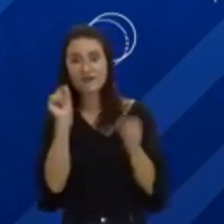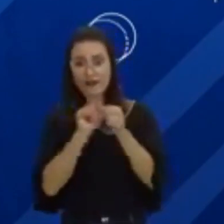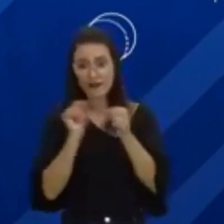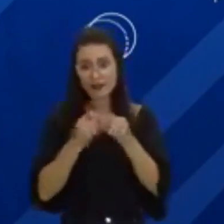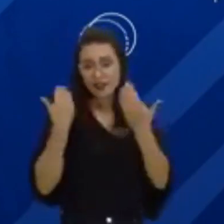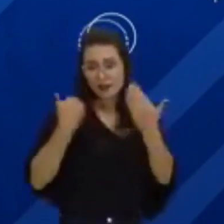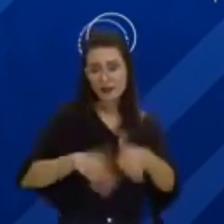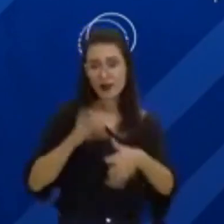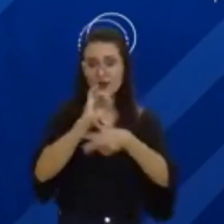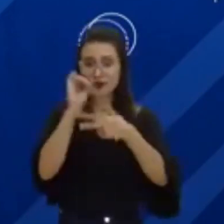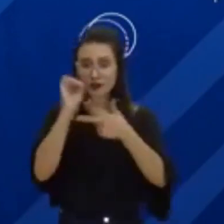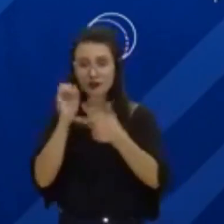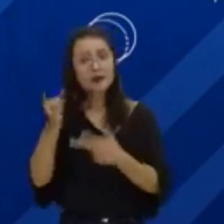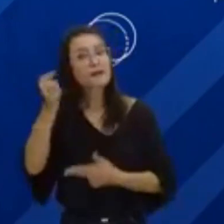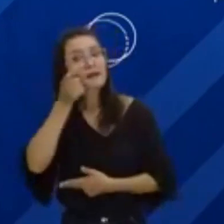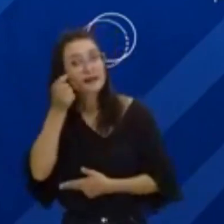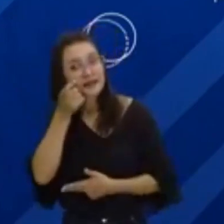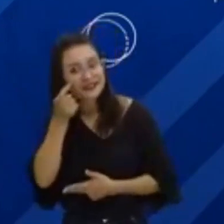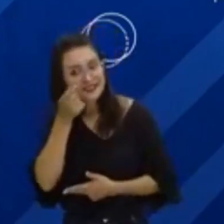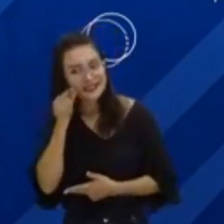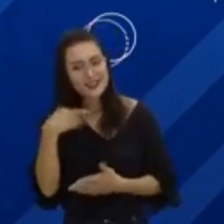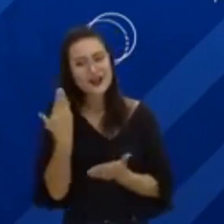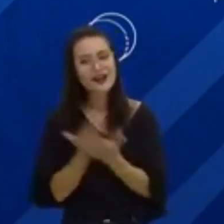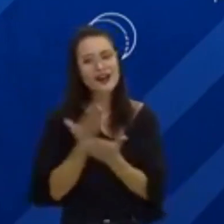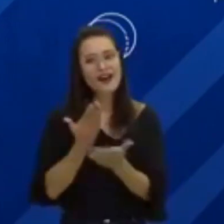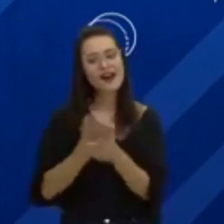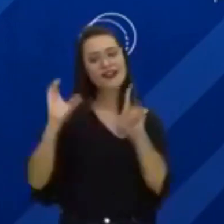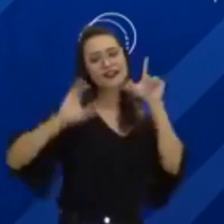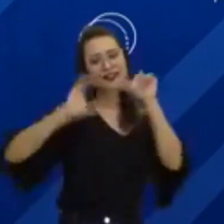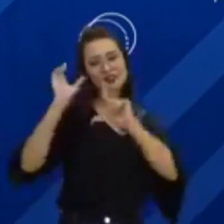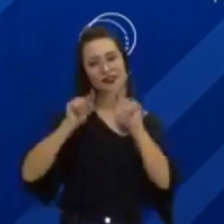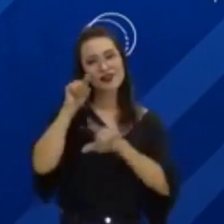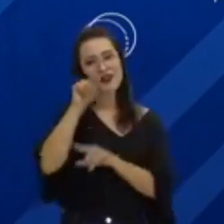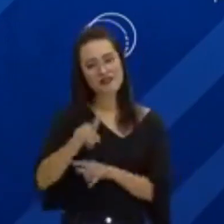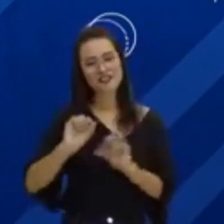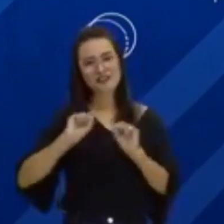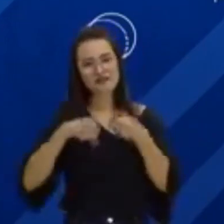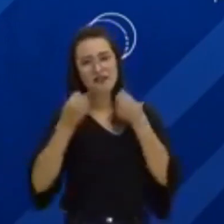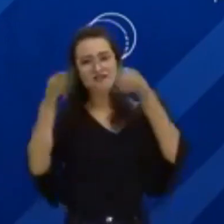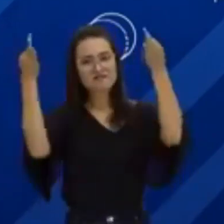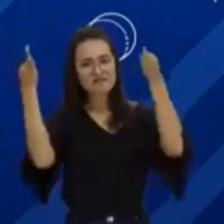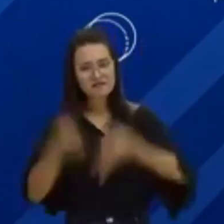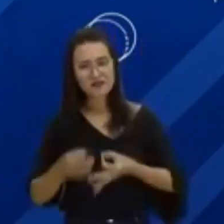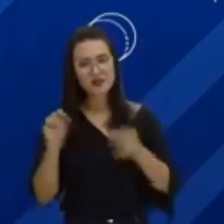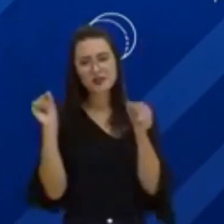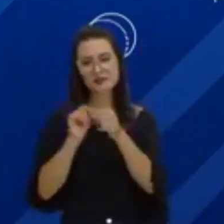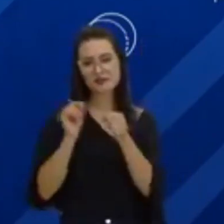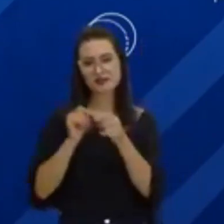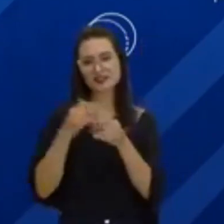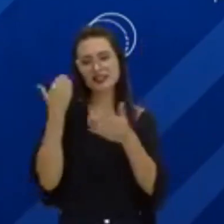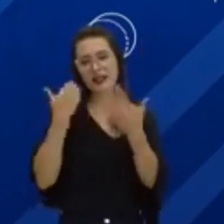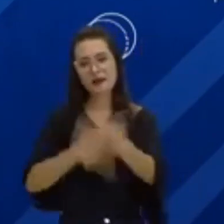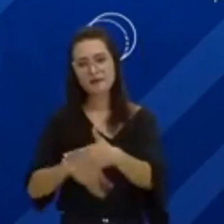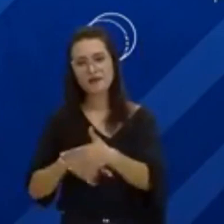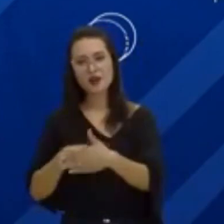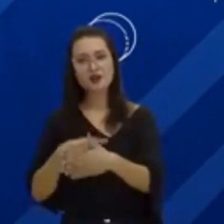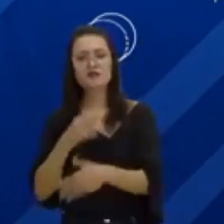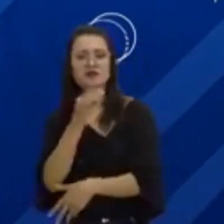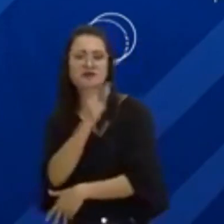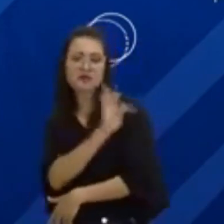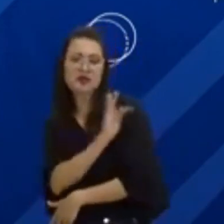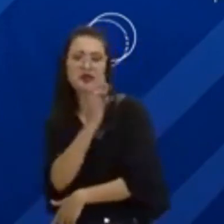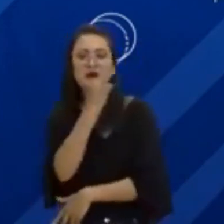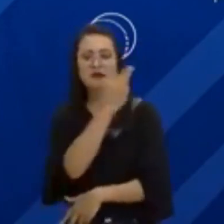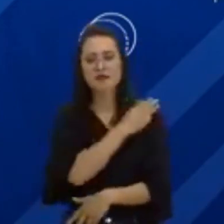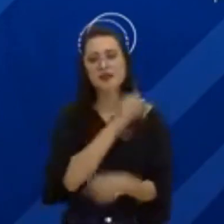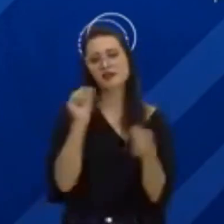do Enem, te liga nas aulas da TV Cultura, pois assim você vai estar bem mais preparado, tanto para o fundamental como para o médio e